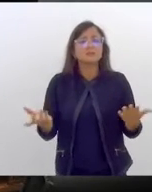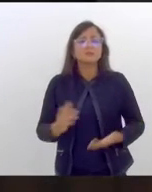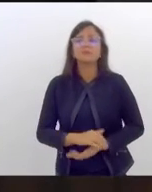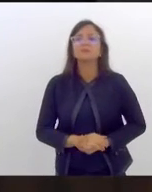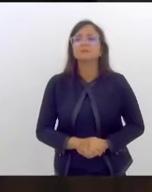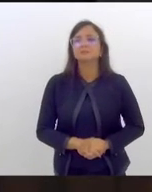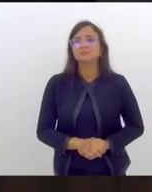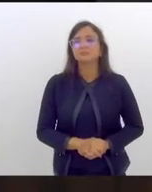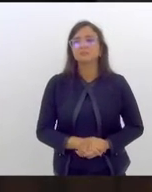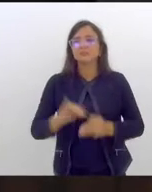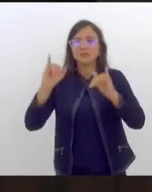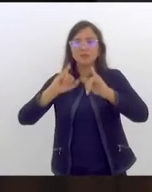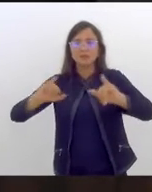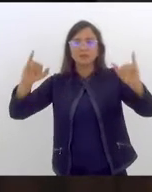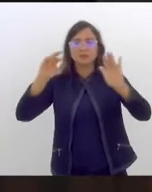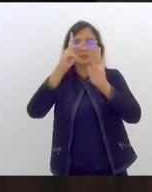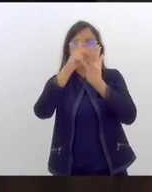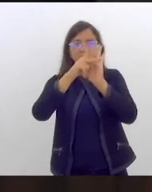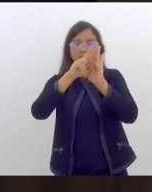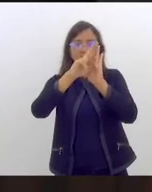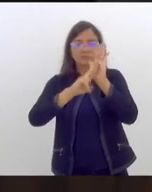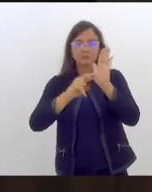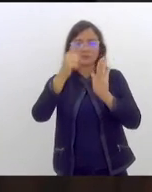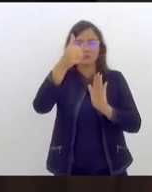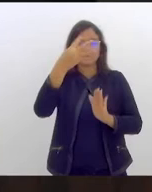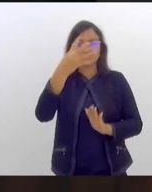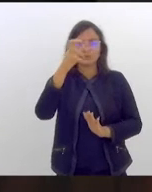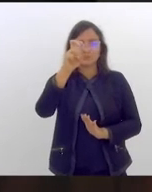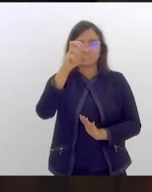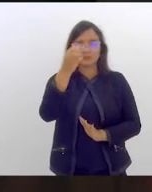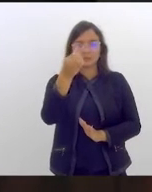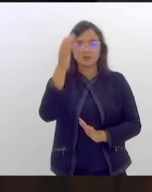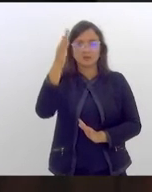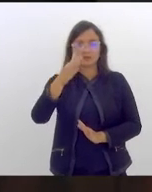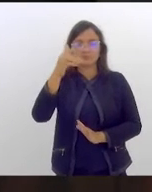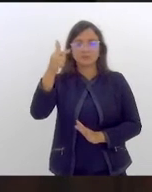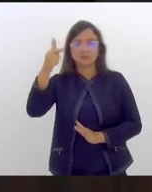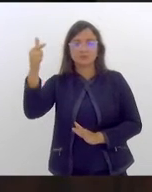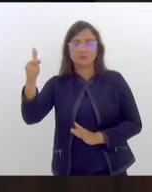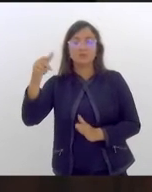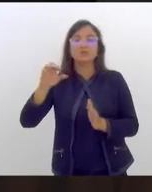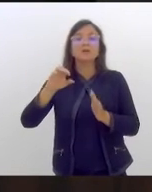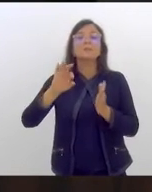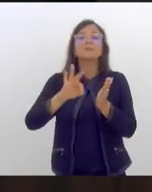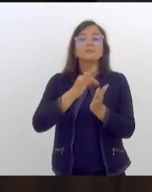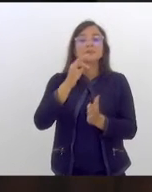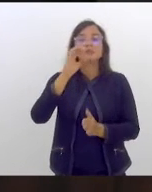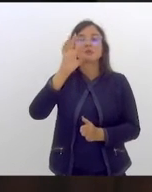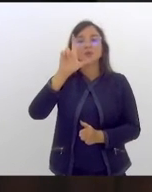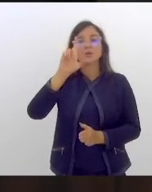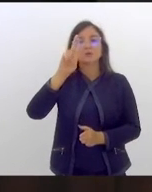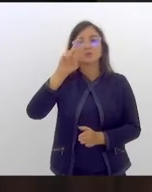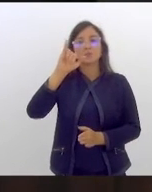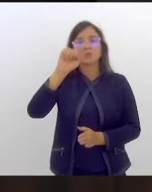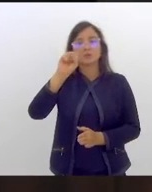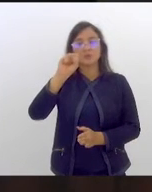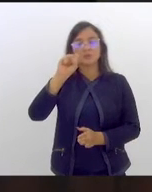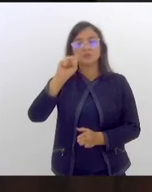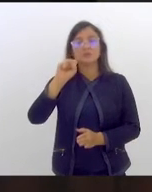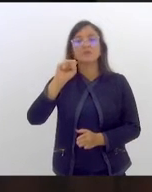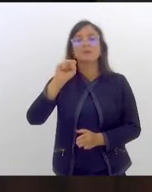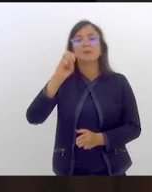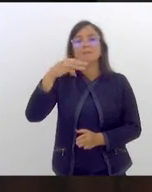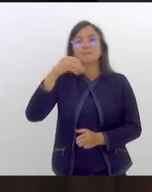a não ser o projeto de resolução número 1456 de 22 de altura Deputado Luiz Martins que concede medalha Tiradentes